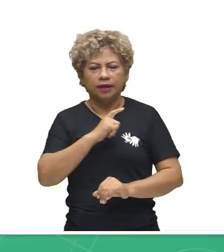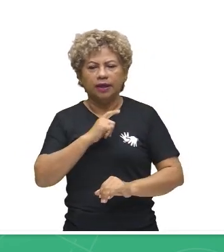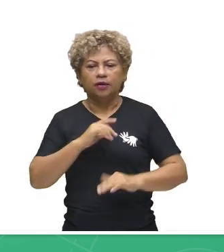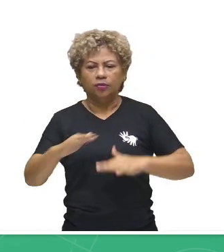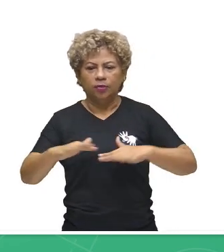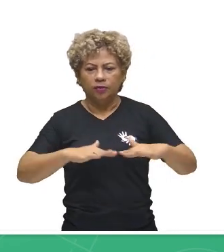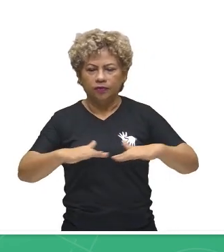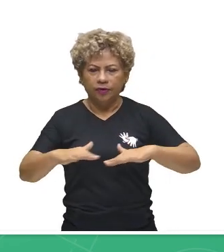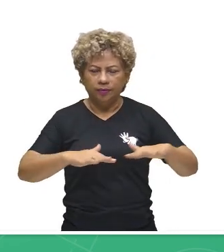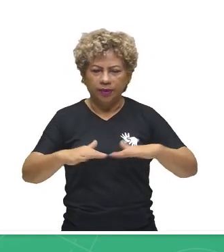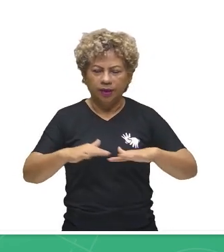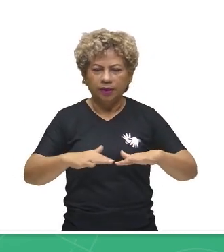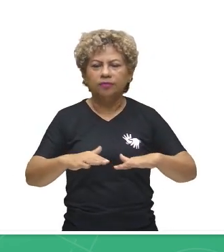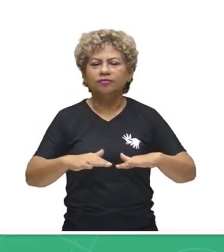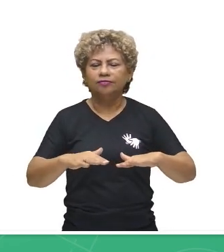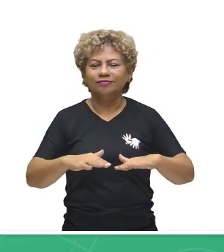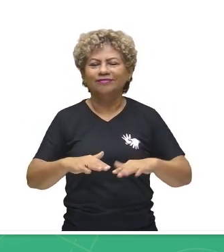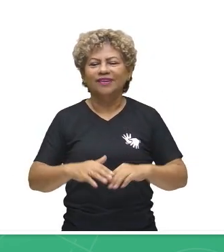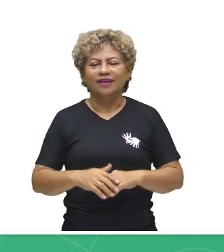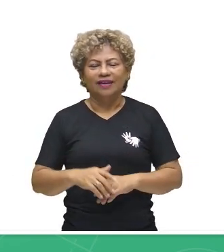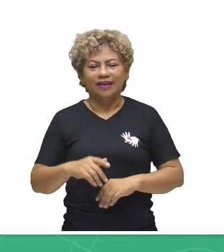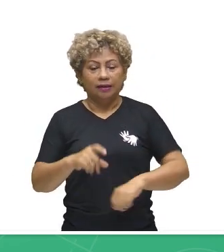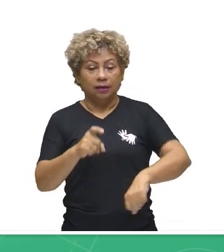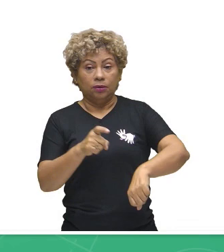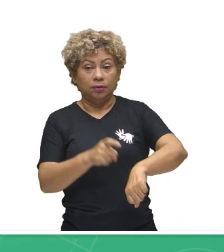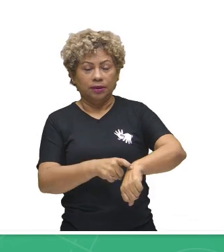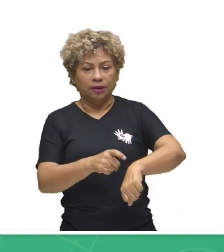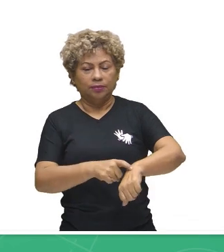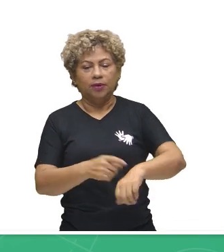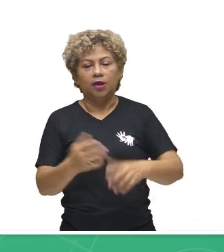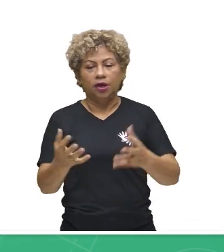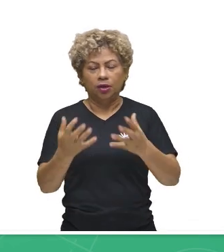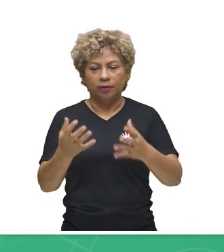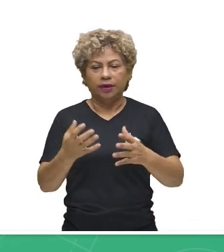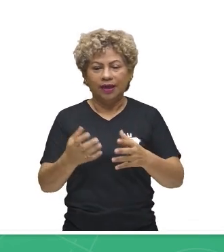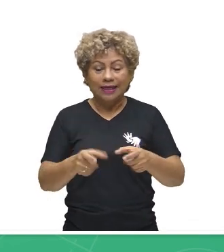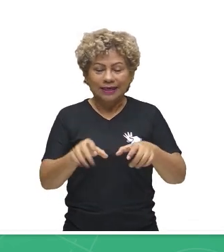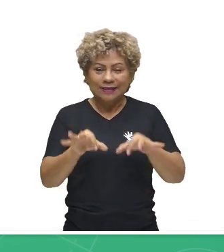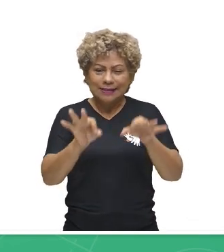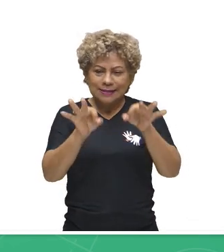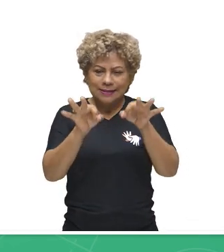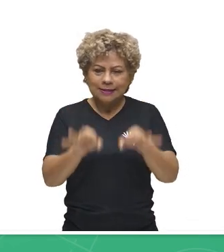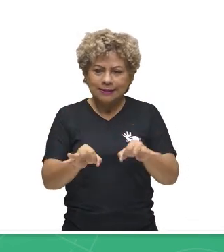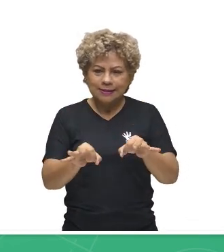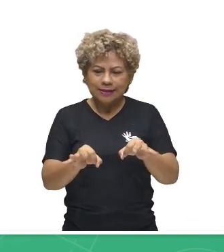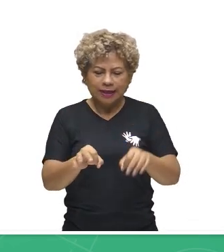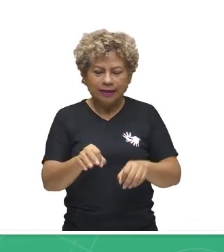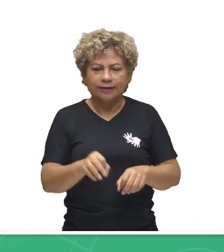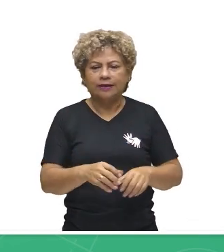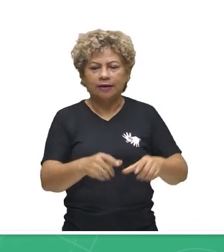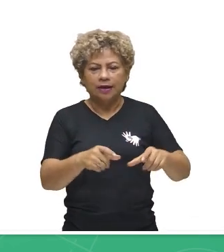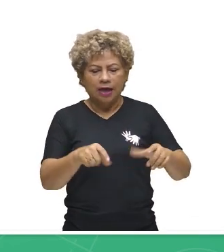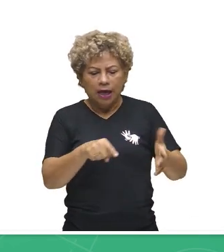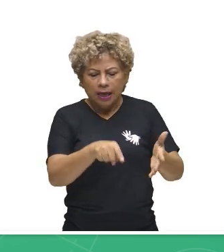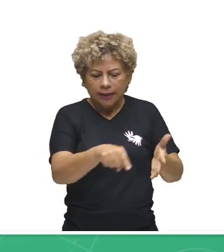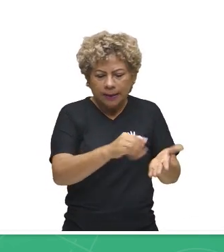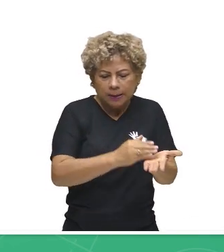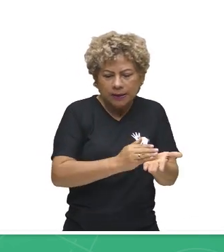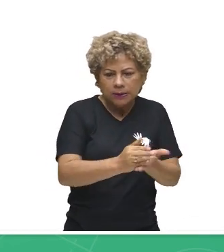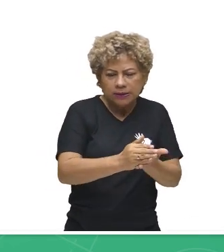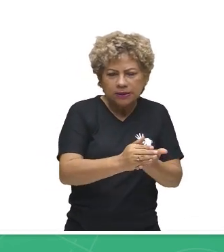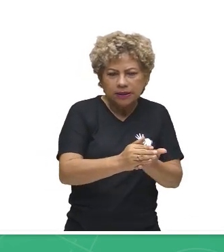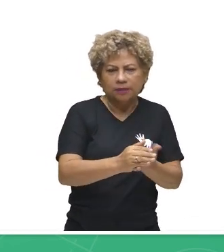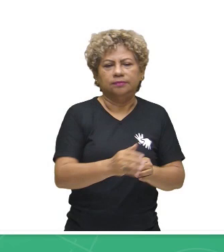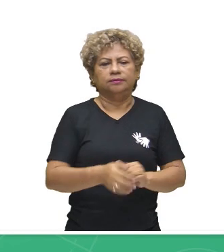espaço em função do tempo. Letra A, eu quero a posição inicial e a velocidade escalar. Na B, a